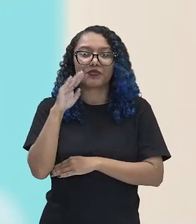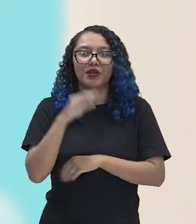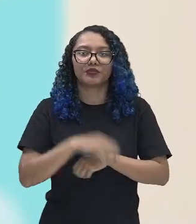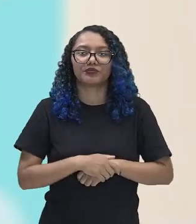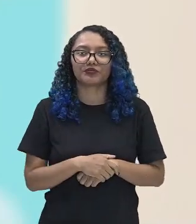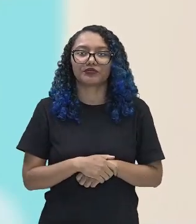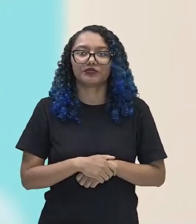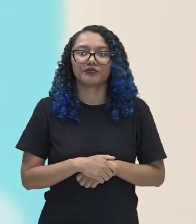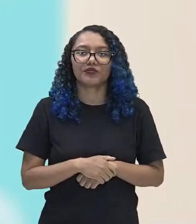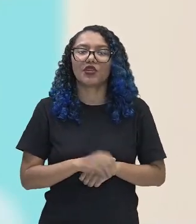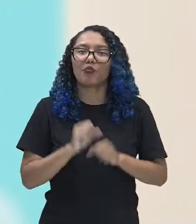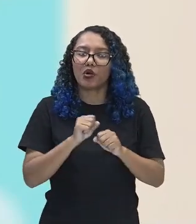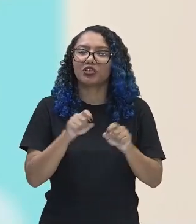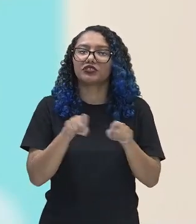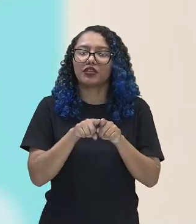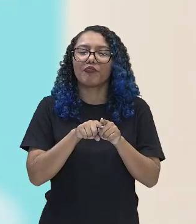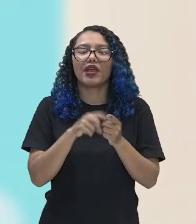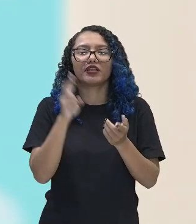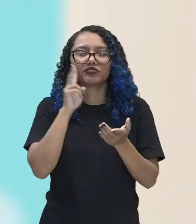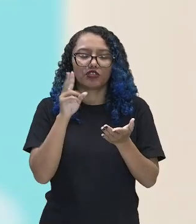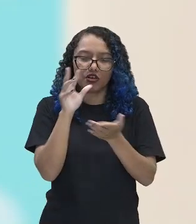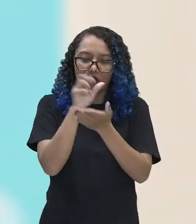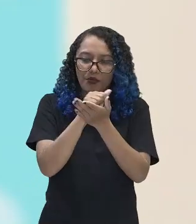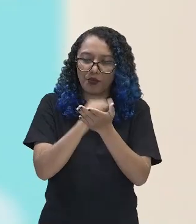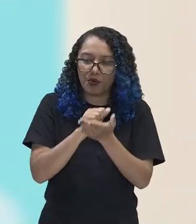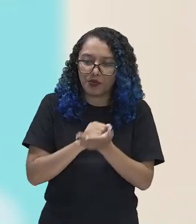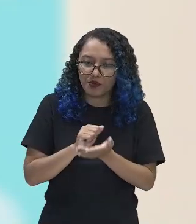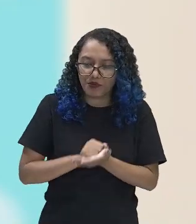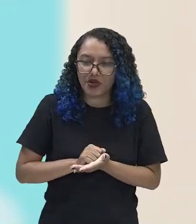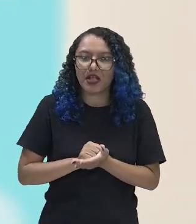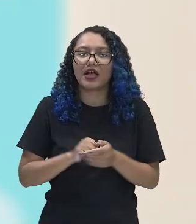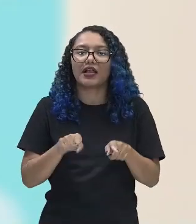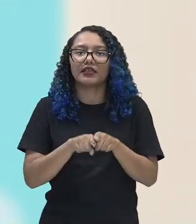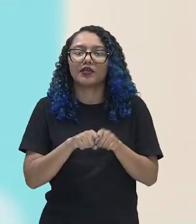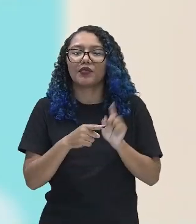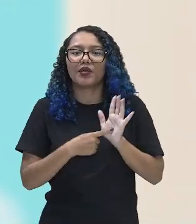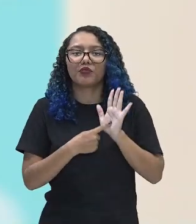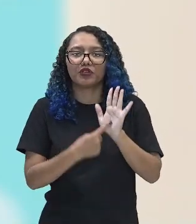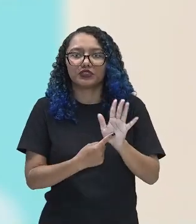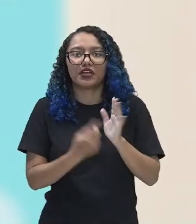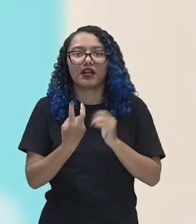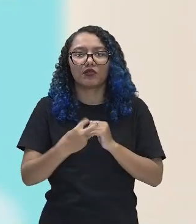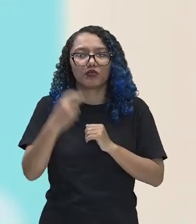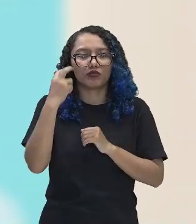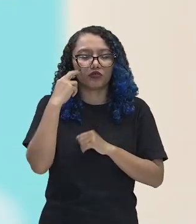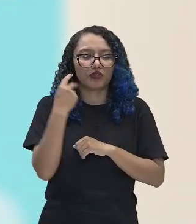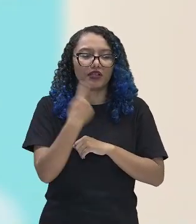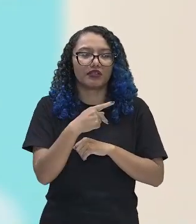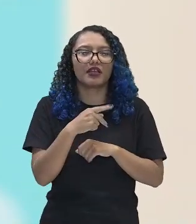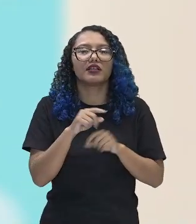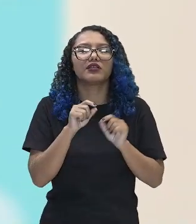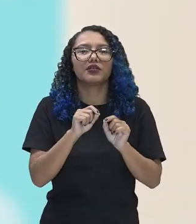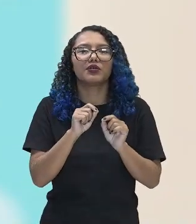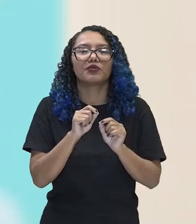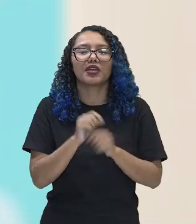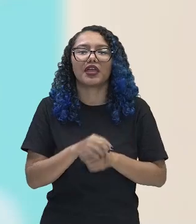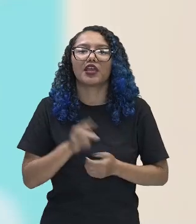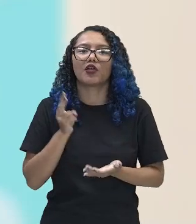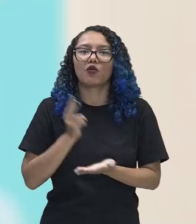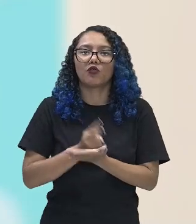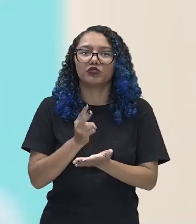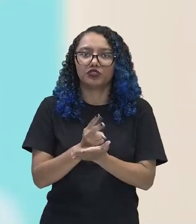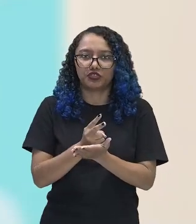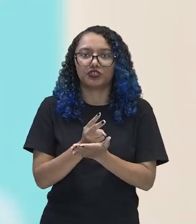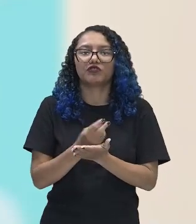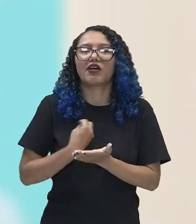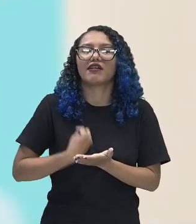a preservação da memória, vai servir ali para mostrar que a cultura deles está o que, gente? Viva. Então, por isso que